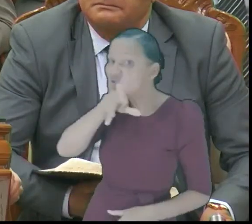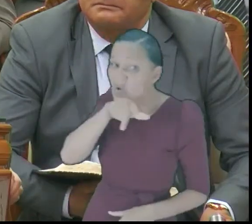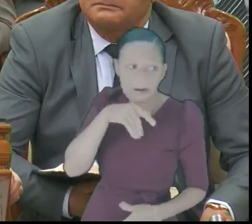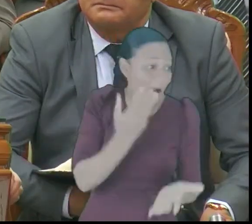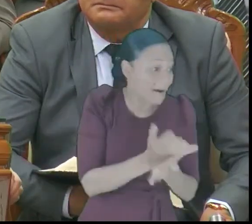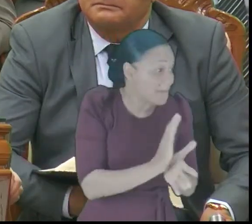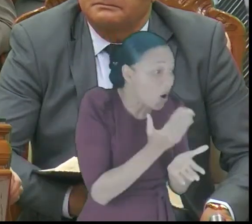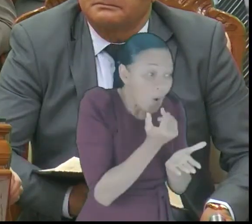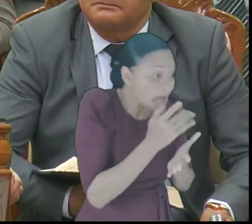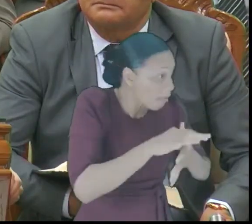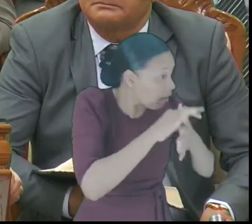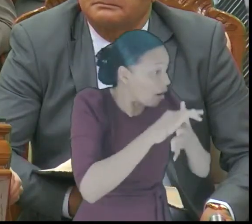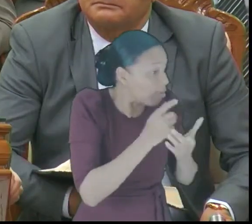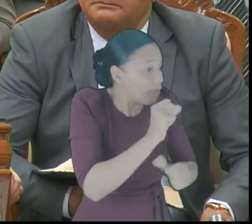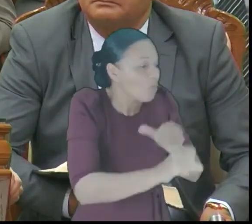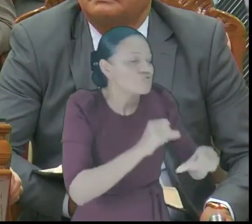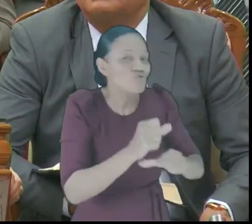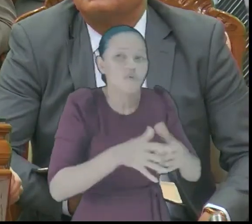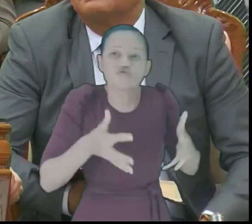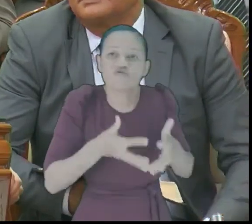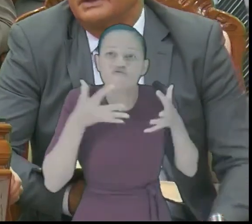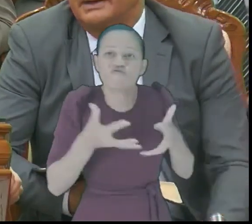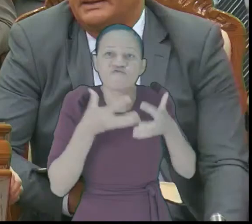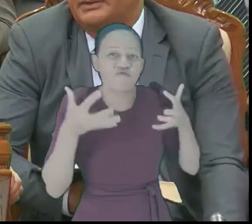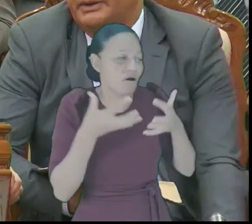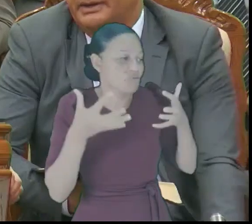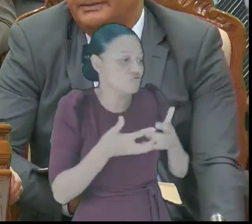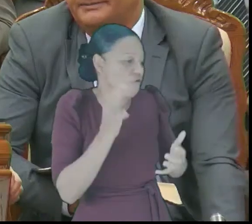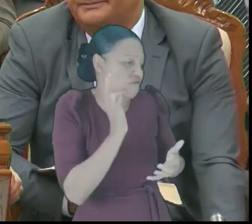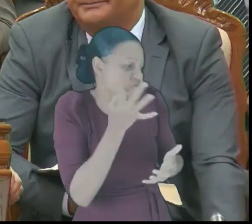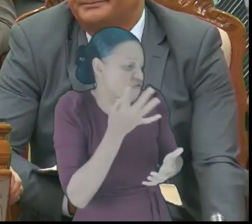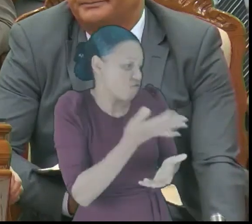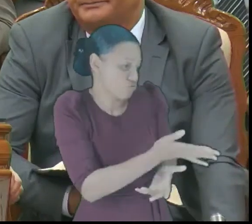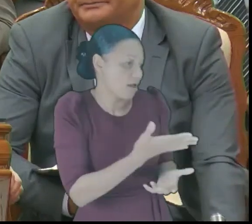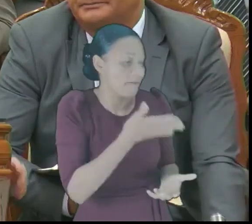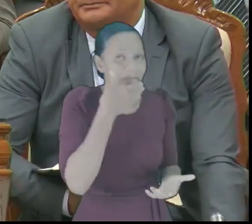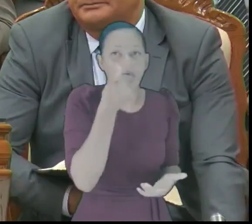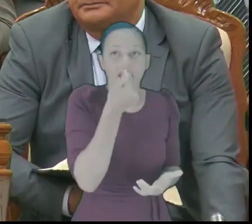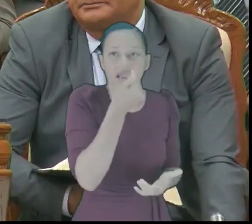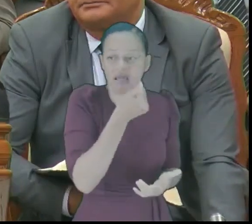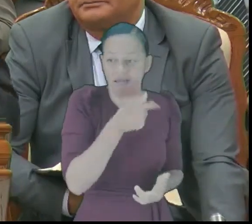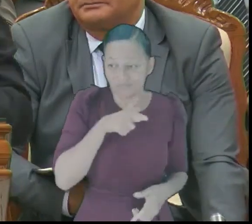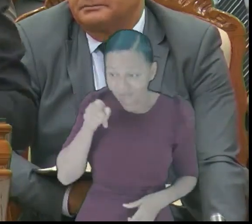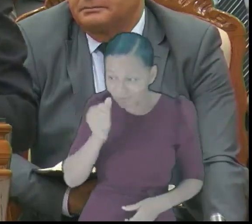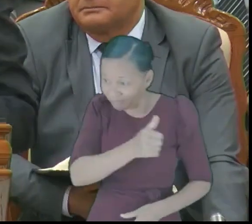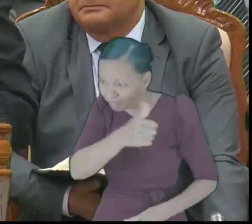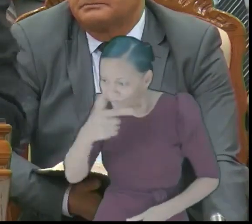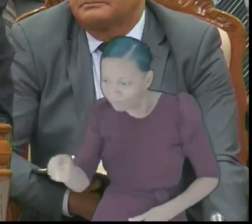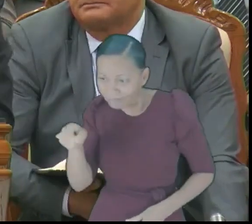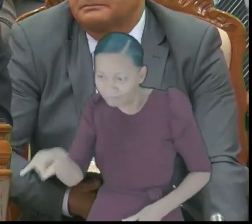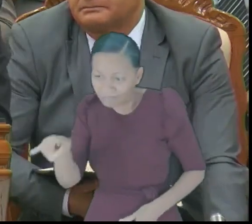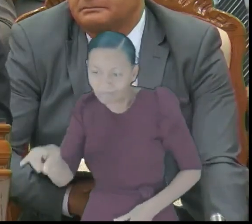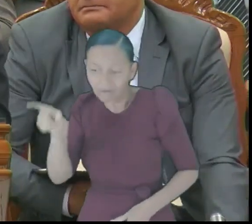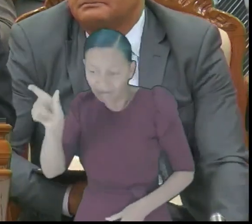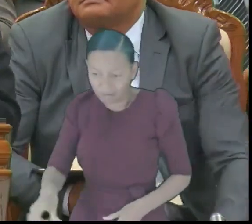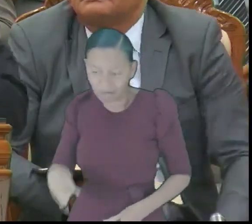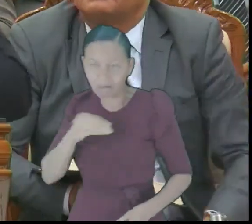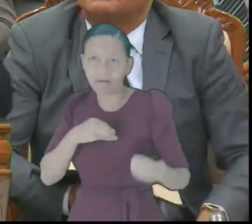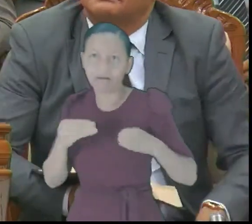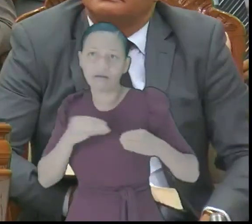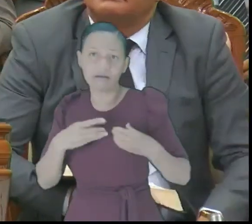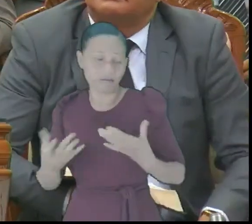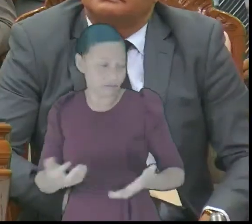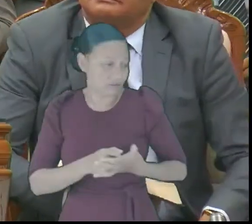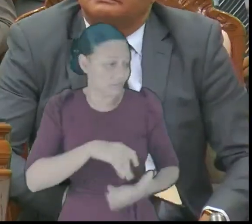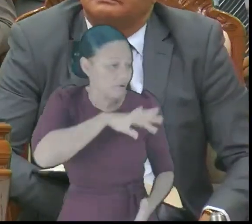comer capim do que uma pessoa se converter para ser crente em Jesus. É uma mudança. Para o leão comer capim, ele tem que